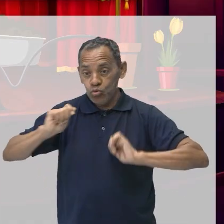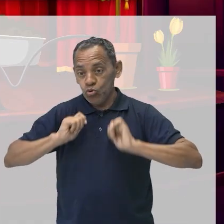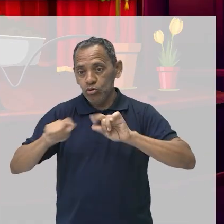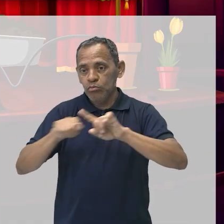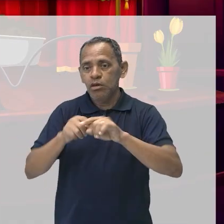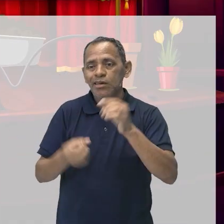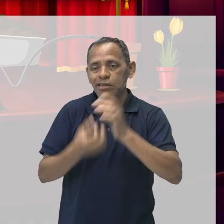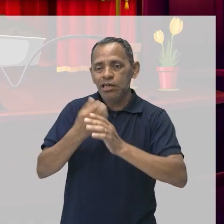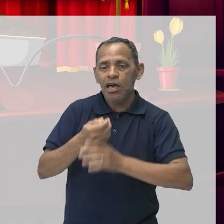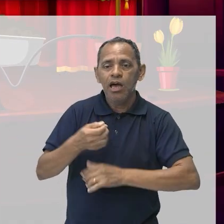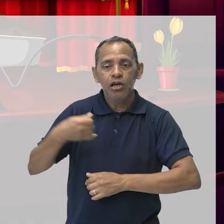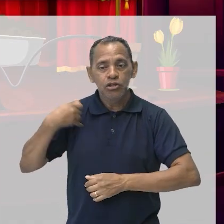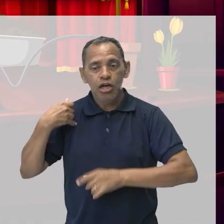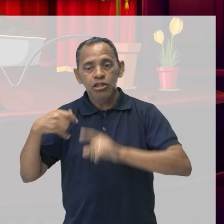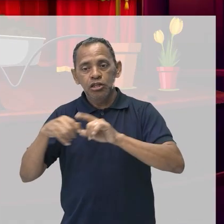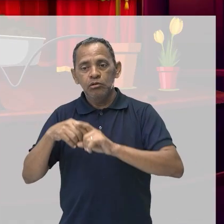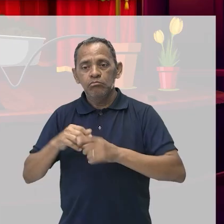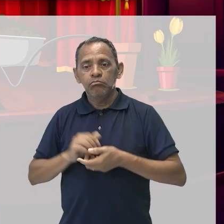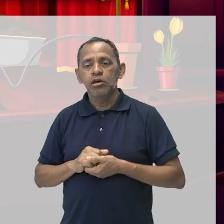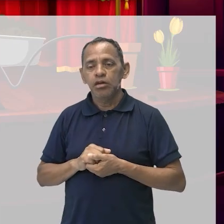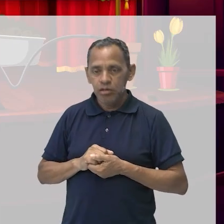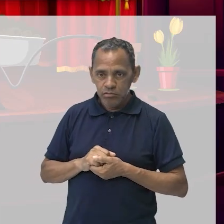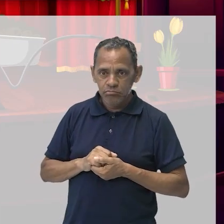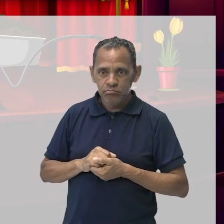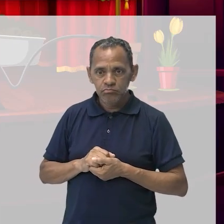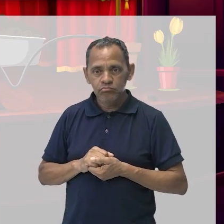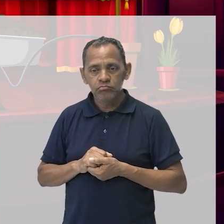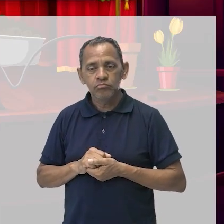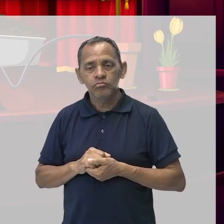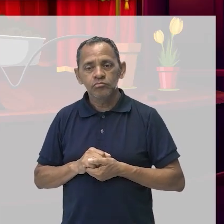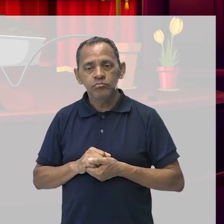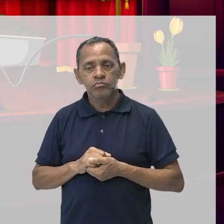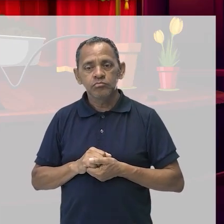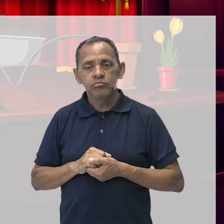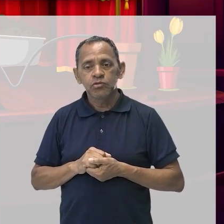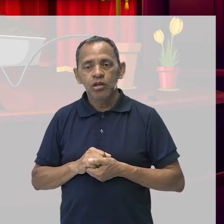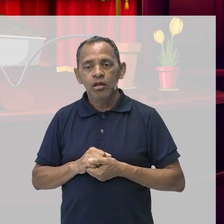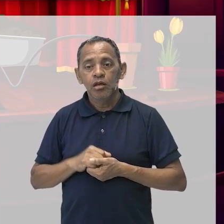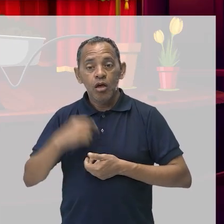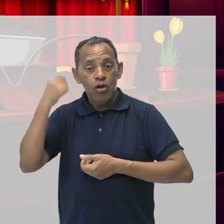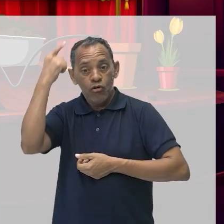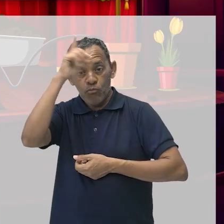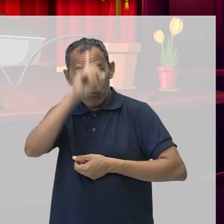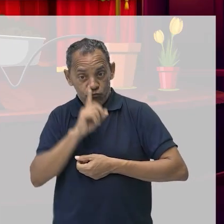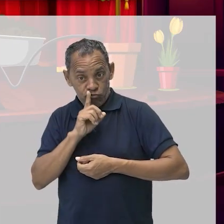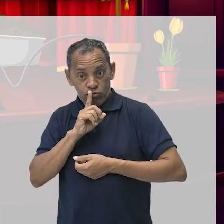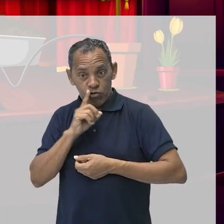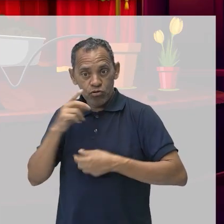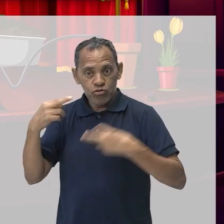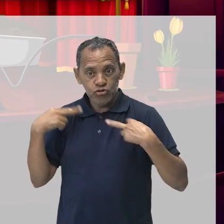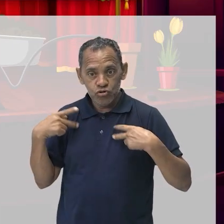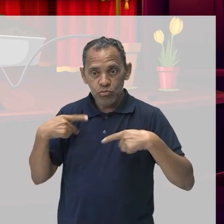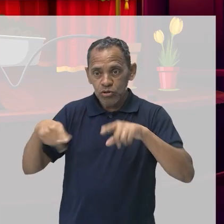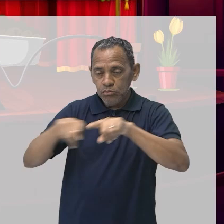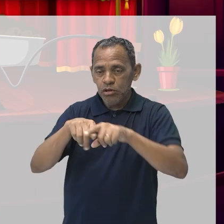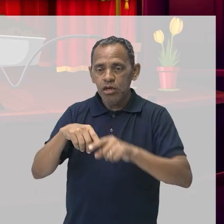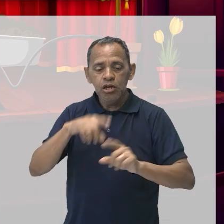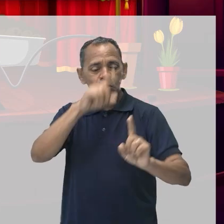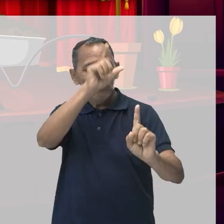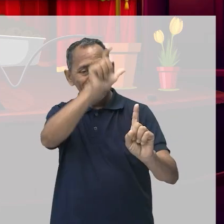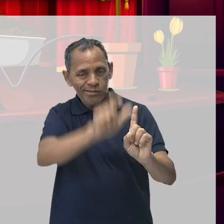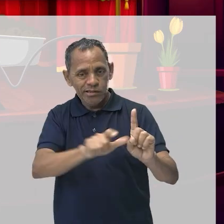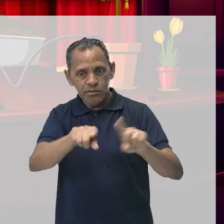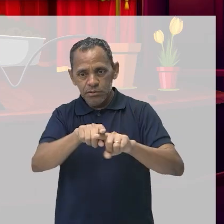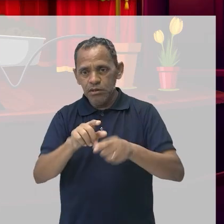a idade, o temperamento ou mesmo os traços não humanos de um personagem. E aí, como eu trago